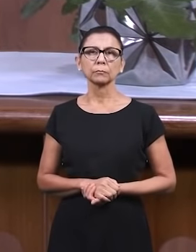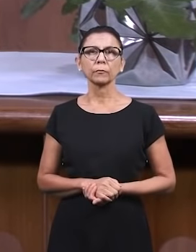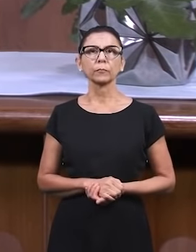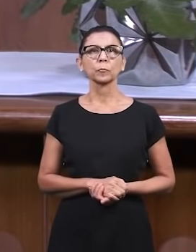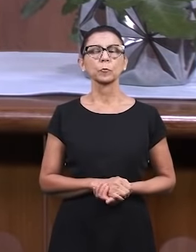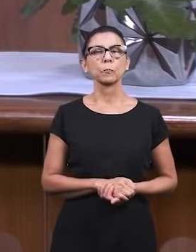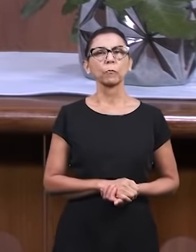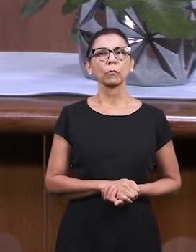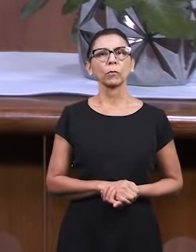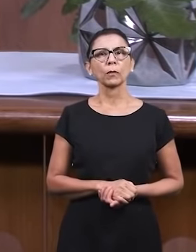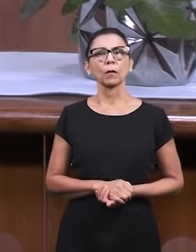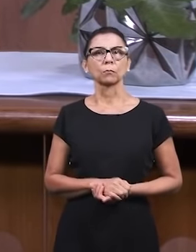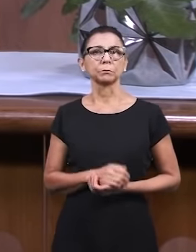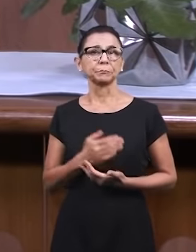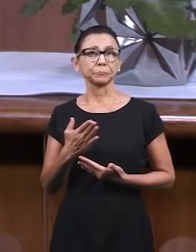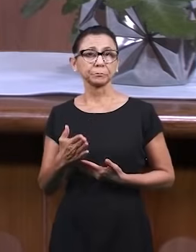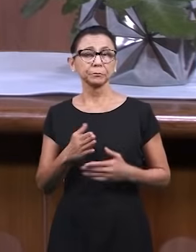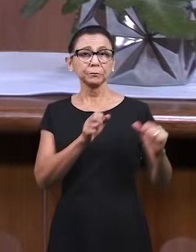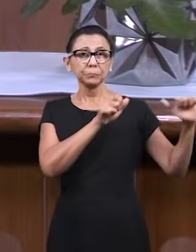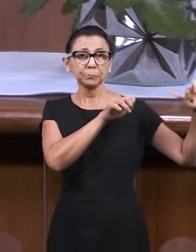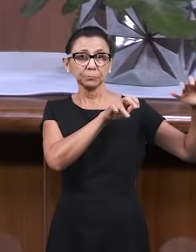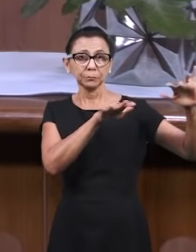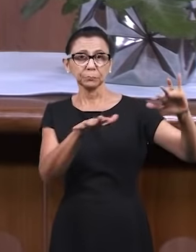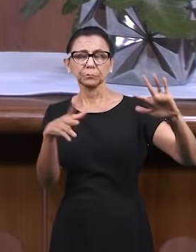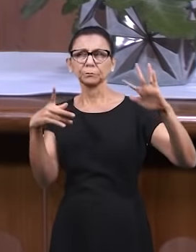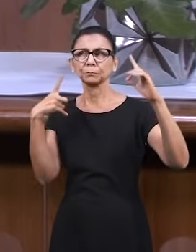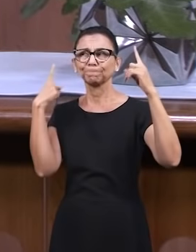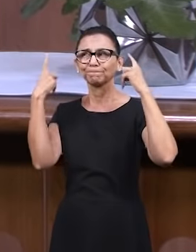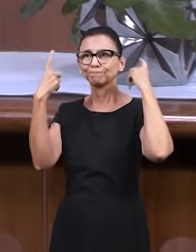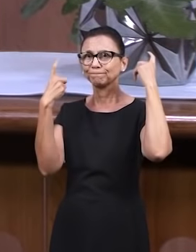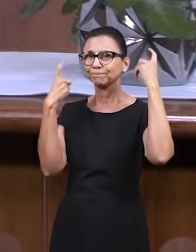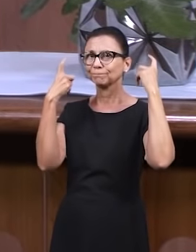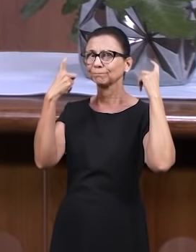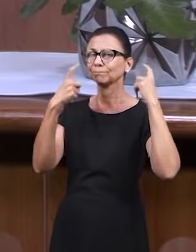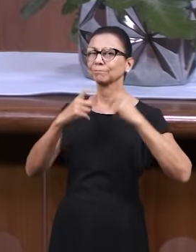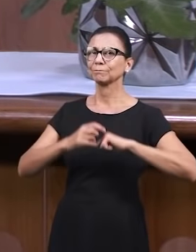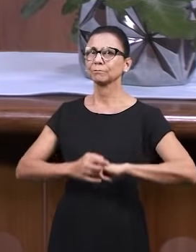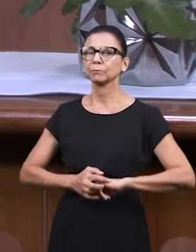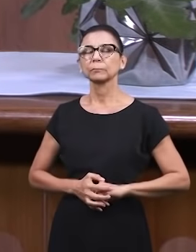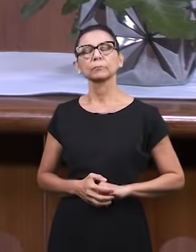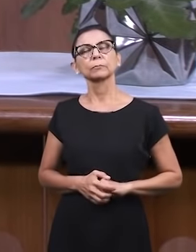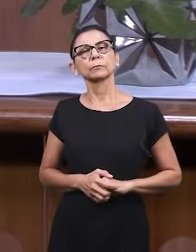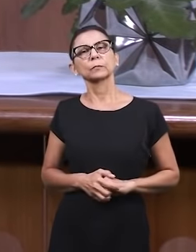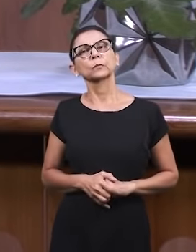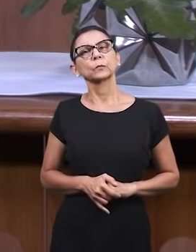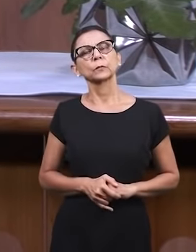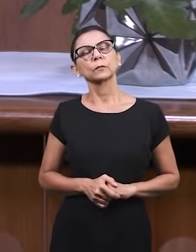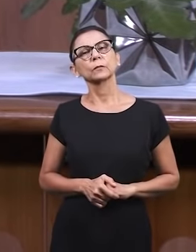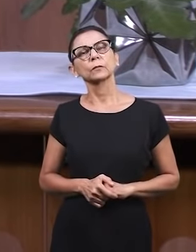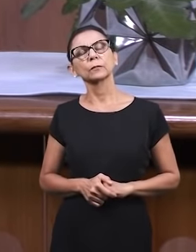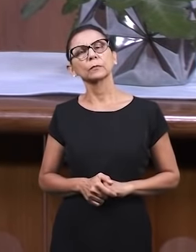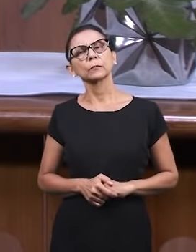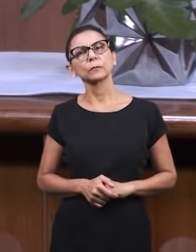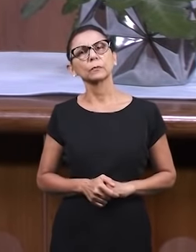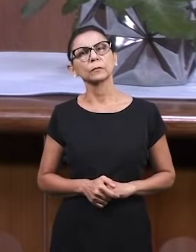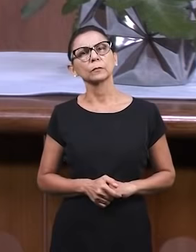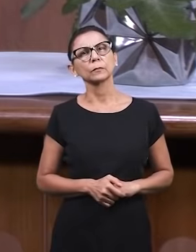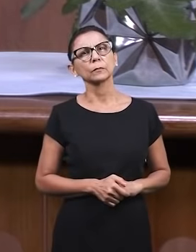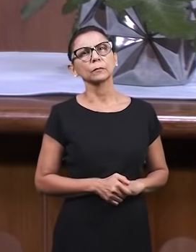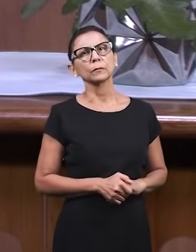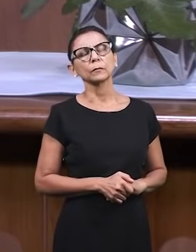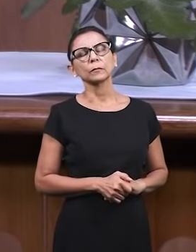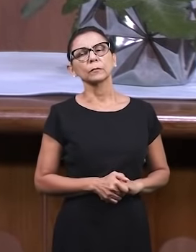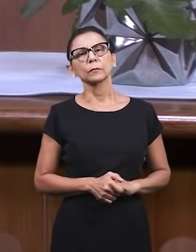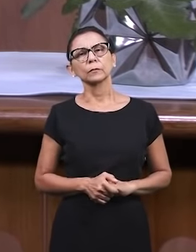Então, a preocupação daquela multidão estava muito maior com aquilo que